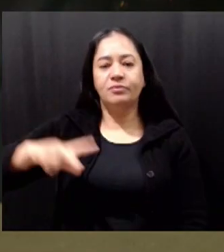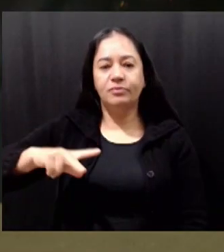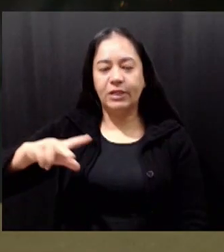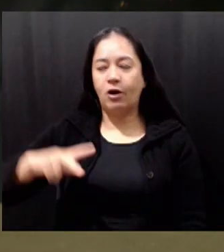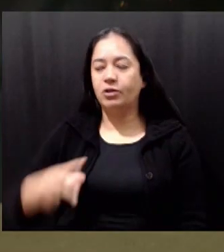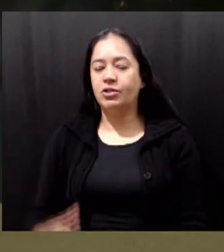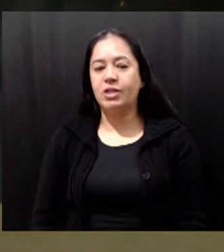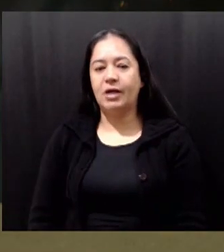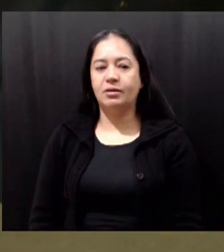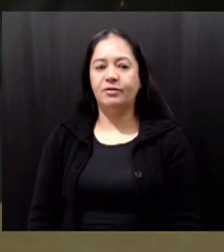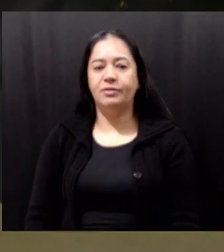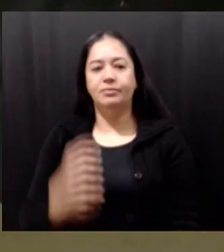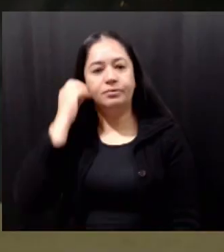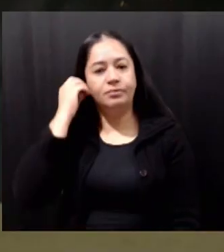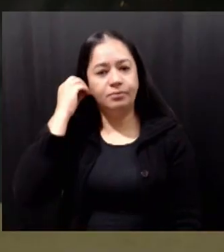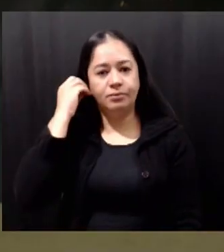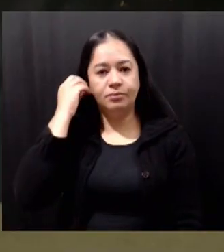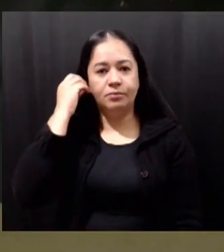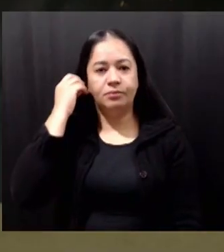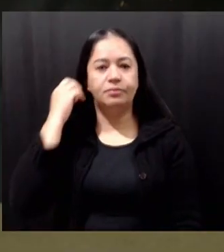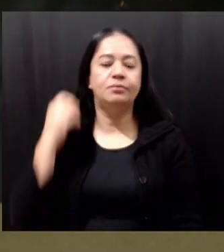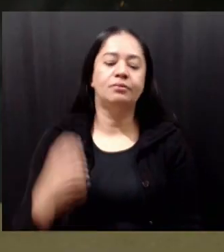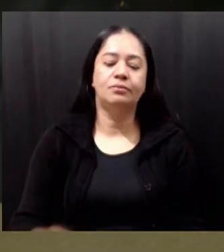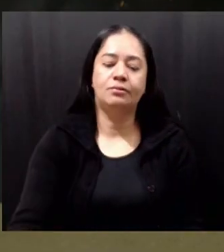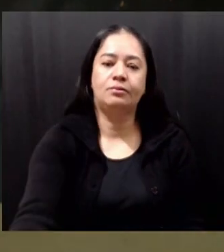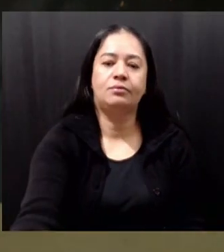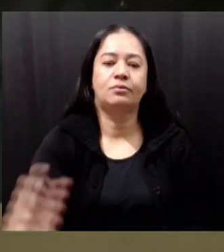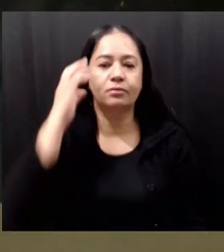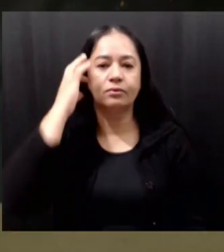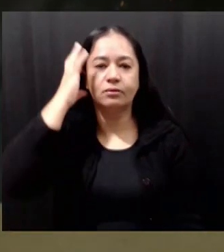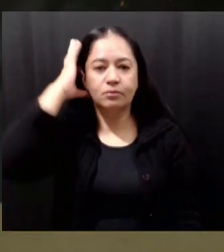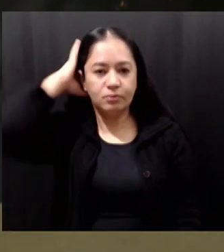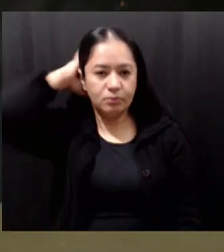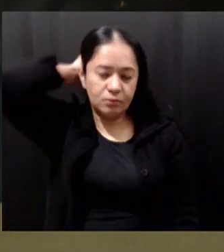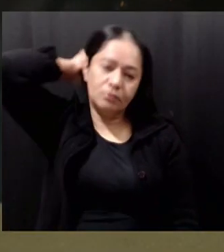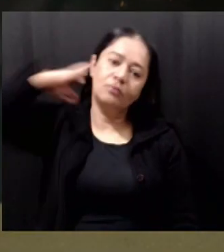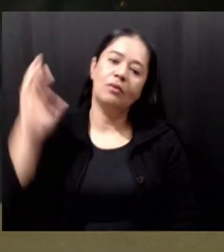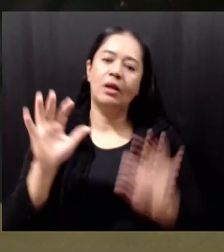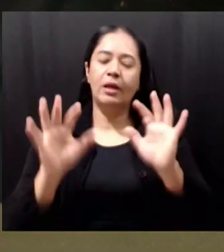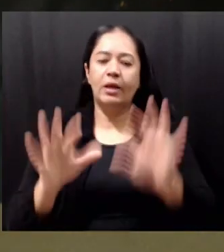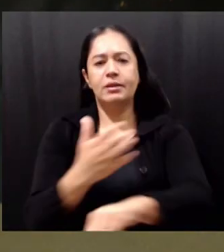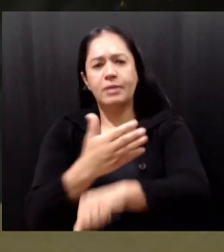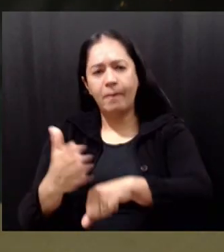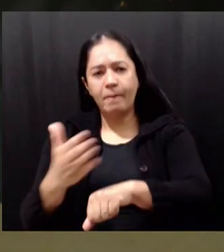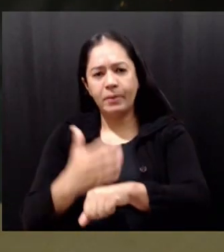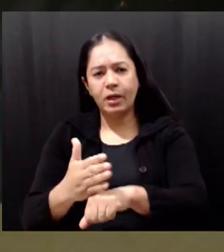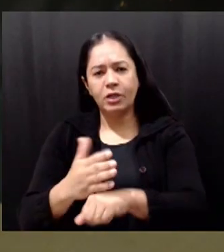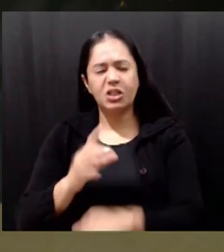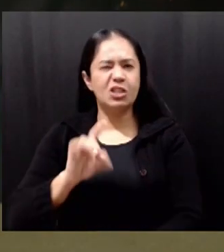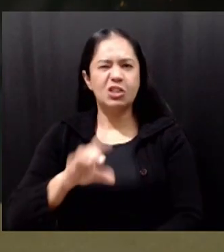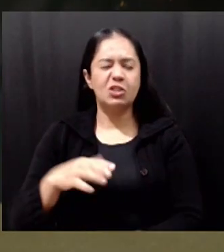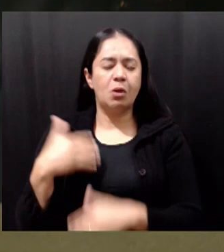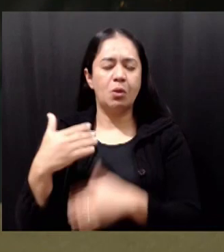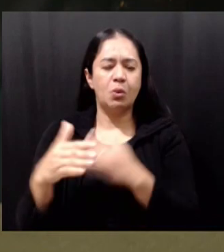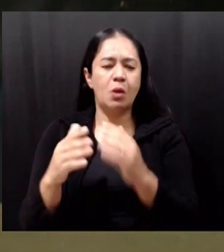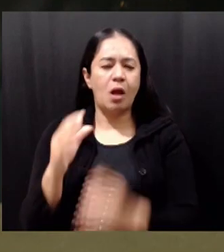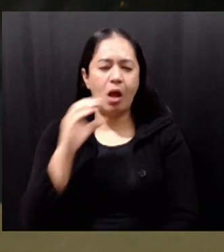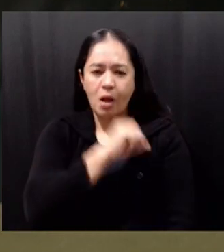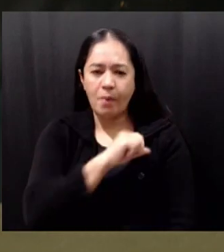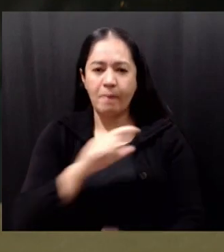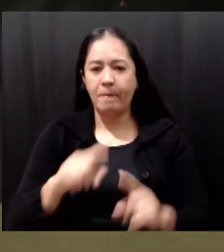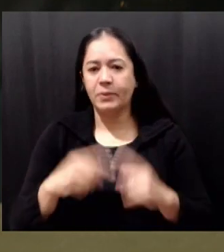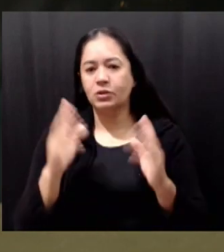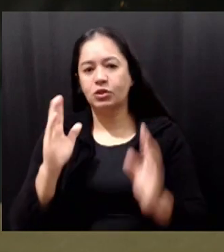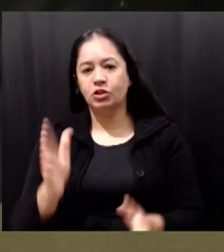isso? Florença, será que essa prática é apenas uma tendência, né, passageira, ou já pode ser considerada